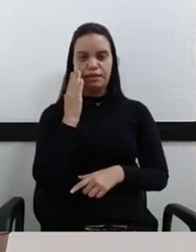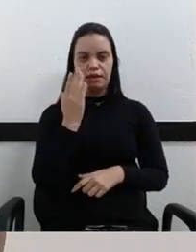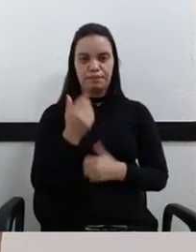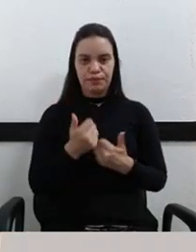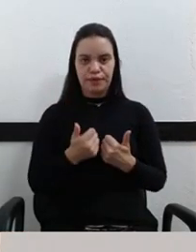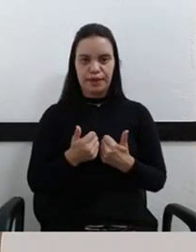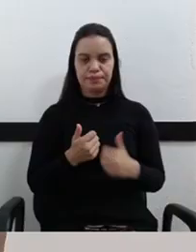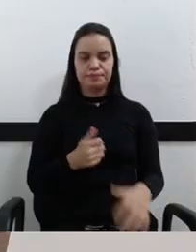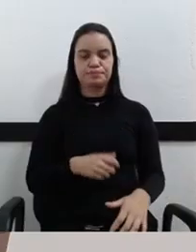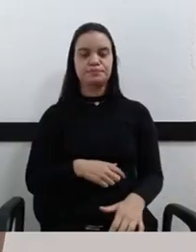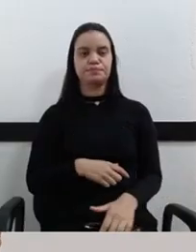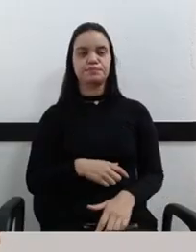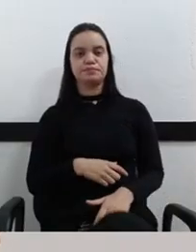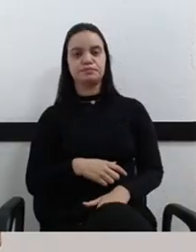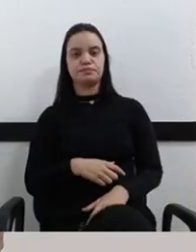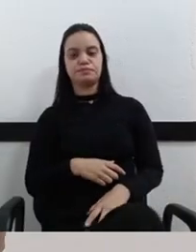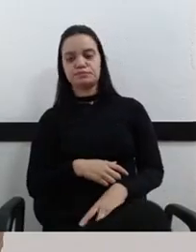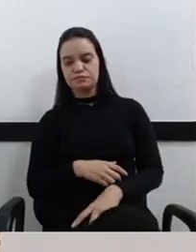né?